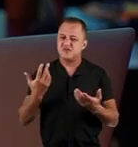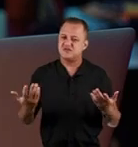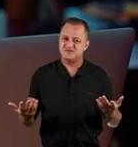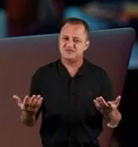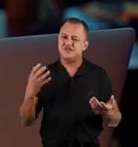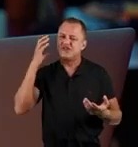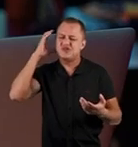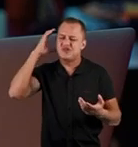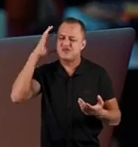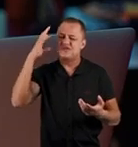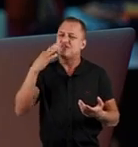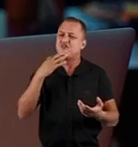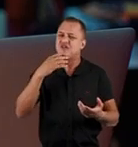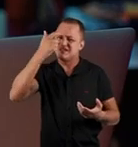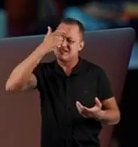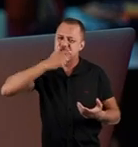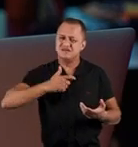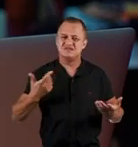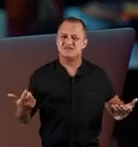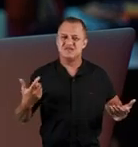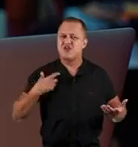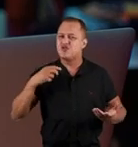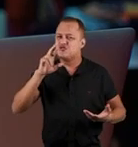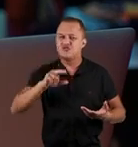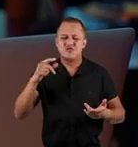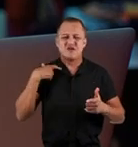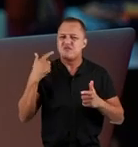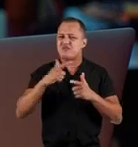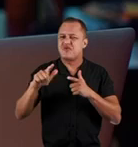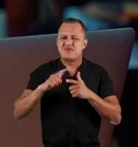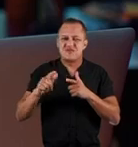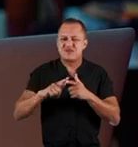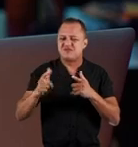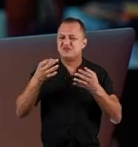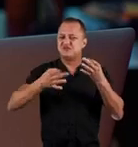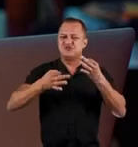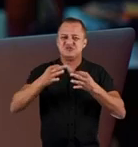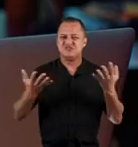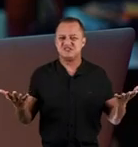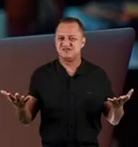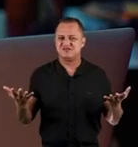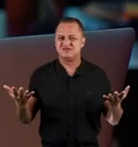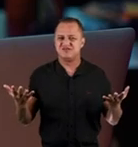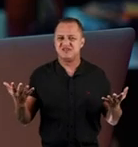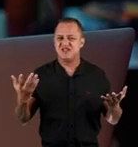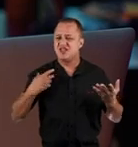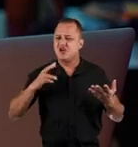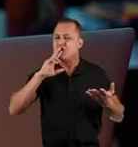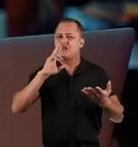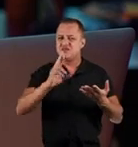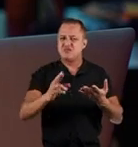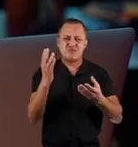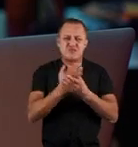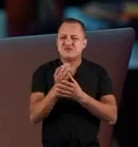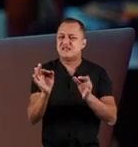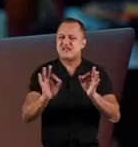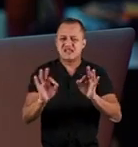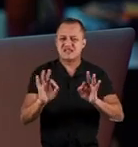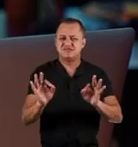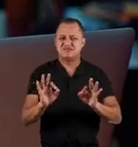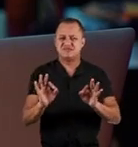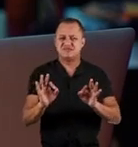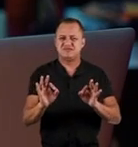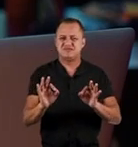cola Cuiabá me conhece nunca fui réu em nenhuma ação em nenhuma e não respondo a nenhum